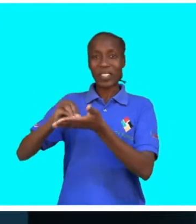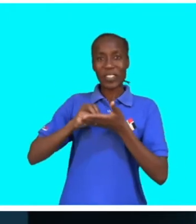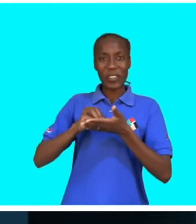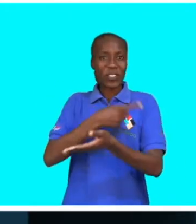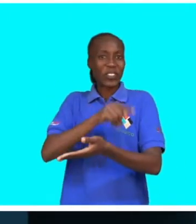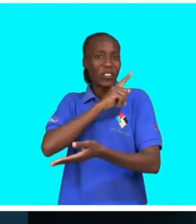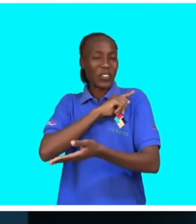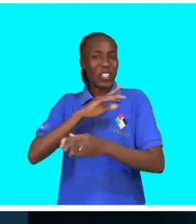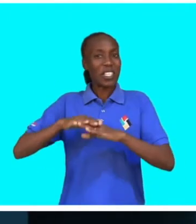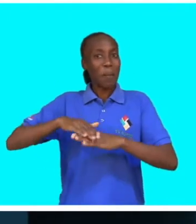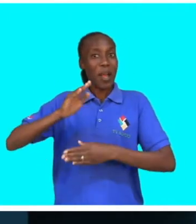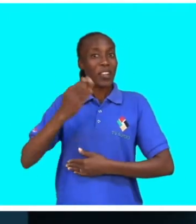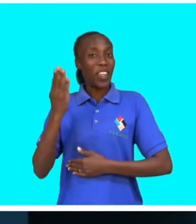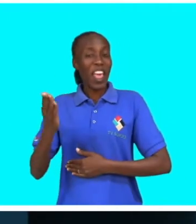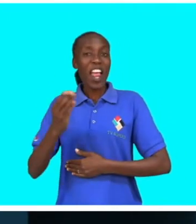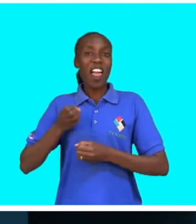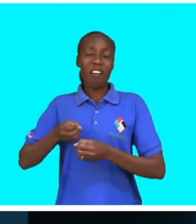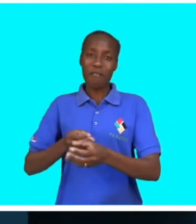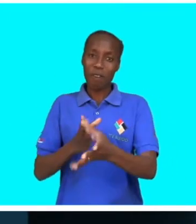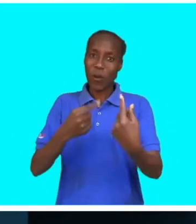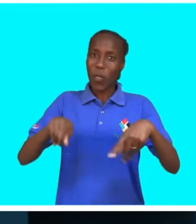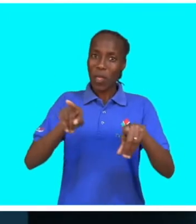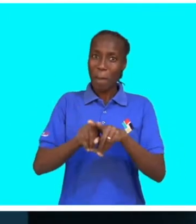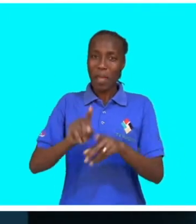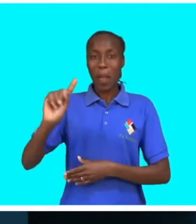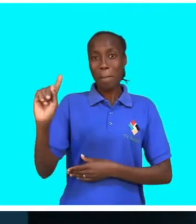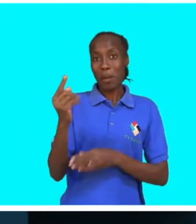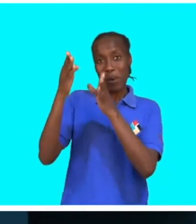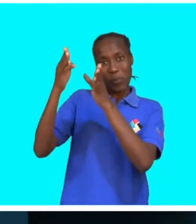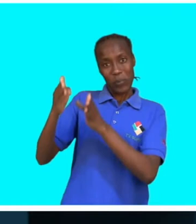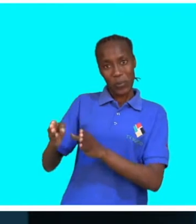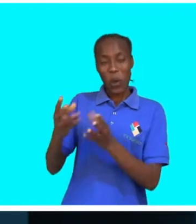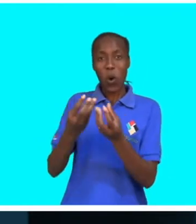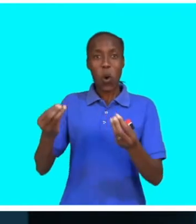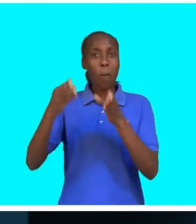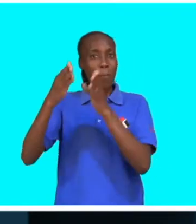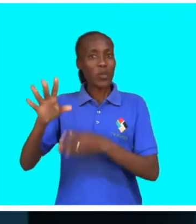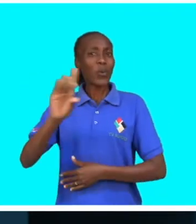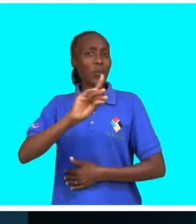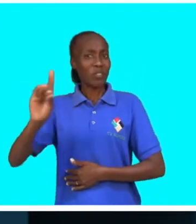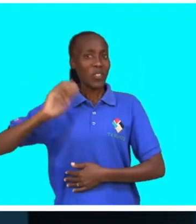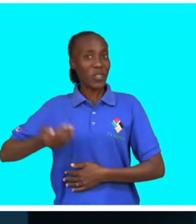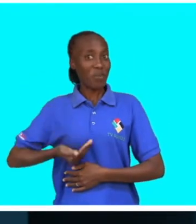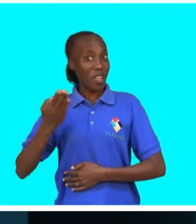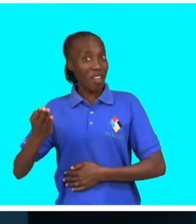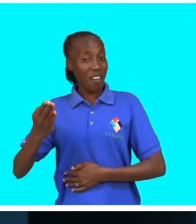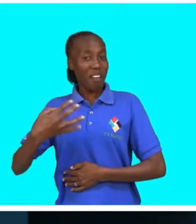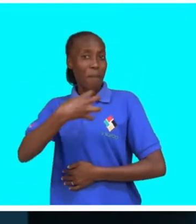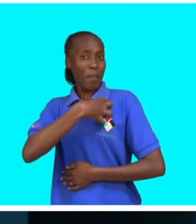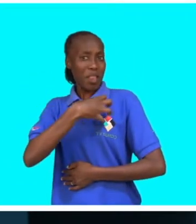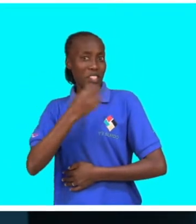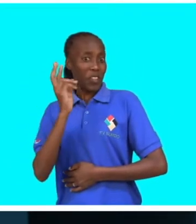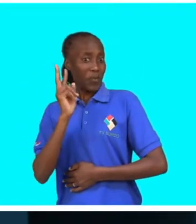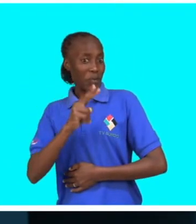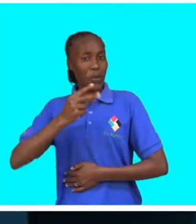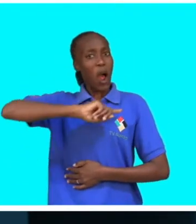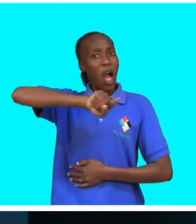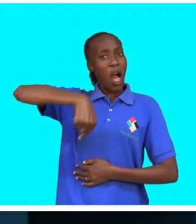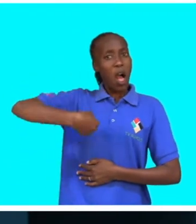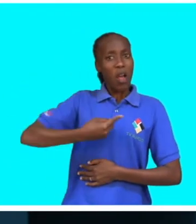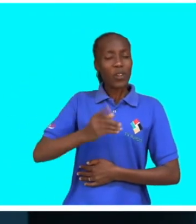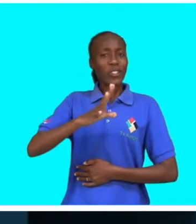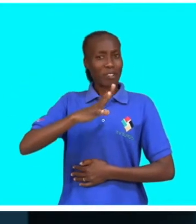deu-nos muita força e ela falou também na primeira pessoa como uma pessoa deficiente, e ela acabou